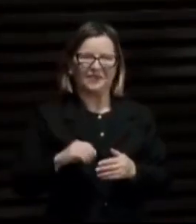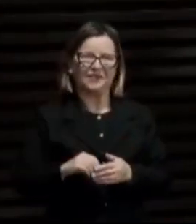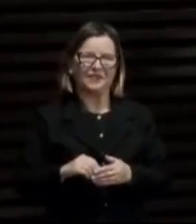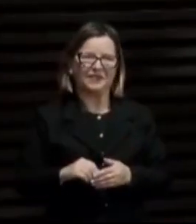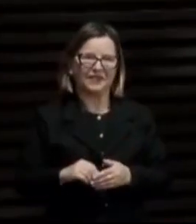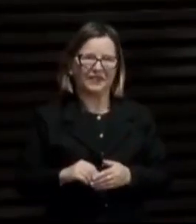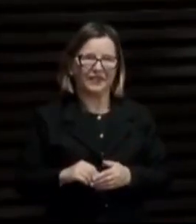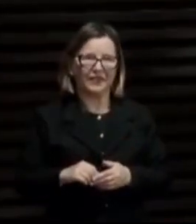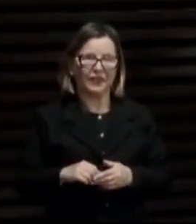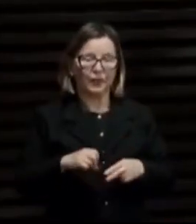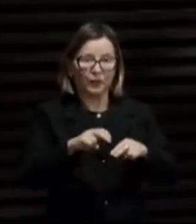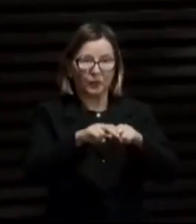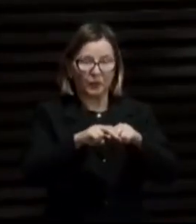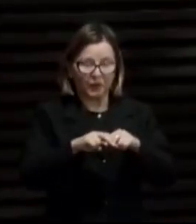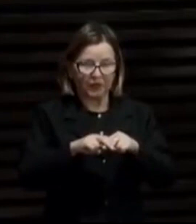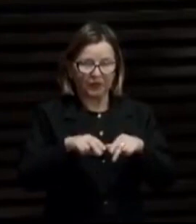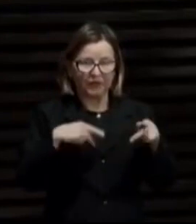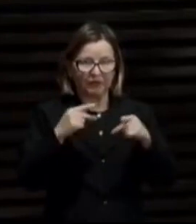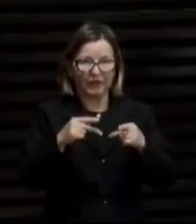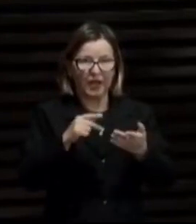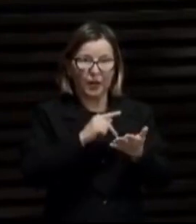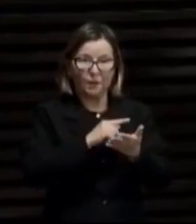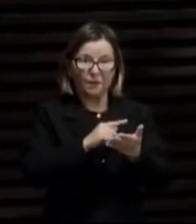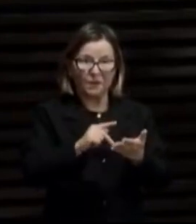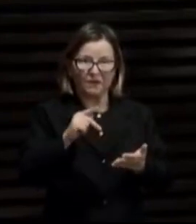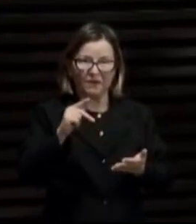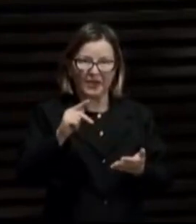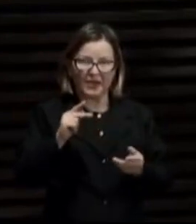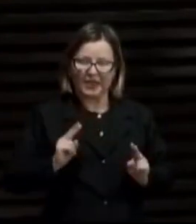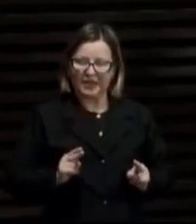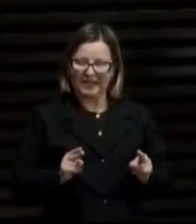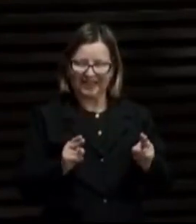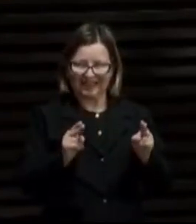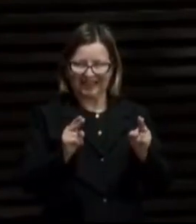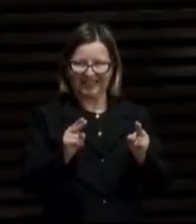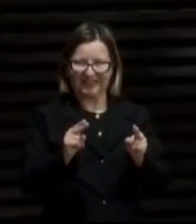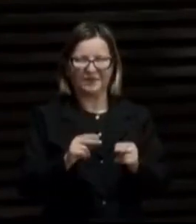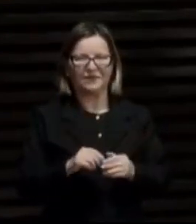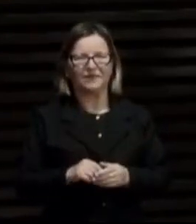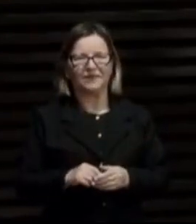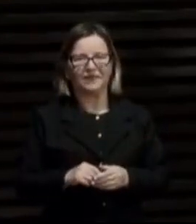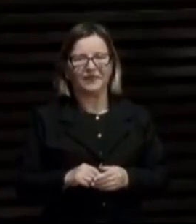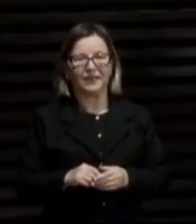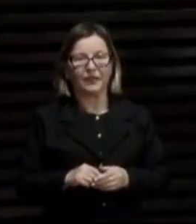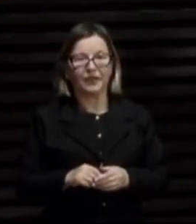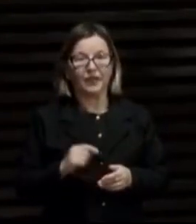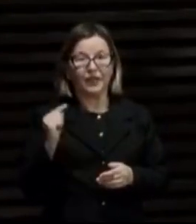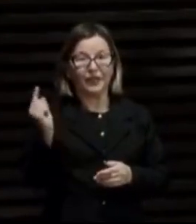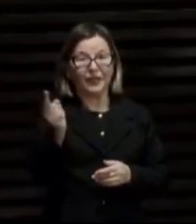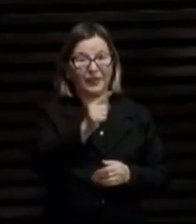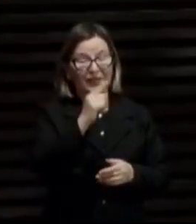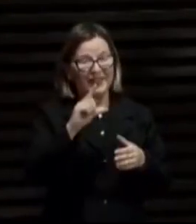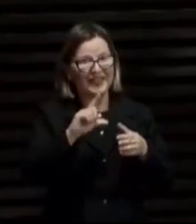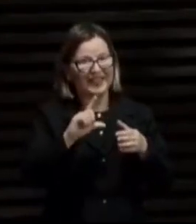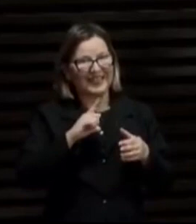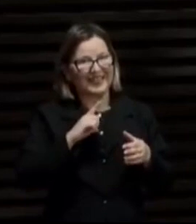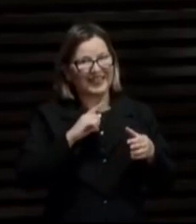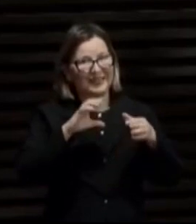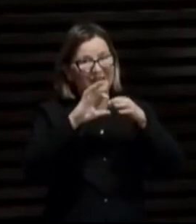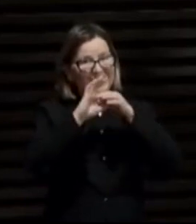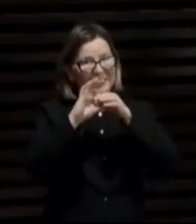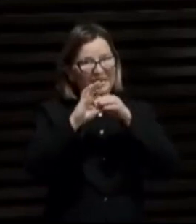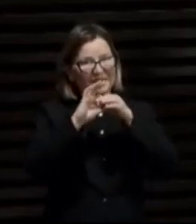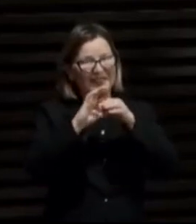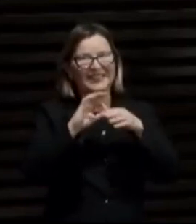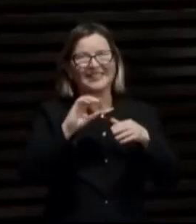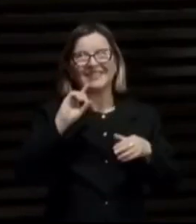que é purificará. Cada momento que nós temos essa comunhão com a palavra, que nós abrimos a palavra, que nós ouvimos a palavra, Deus está